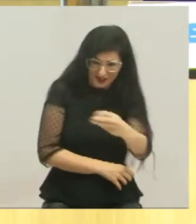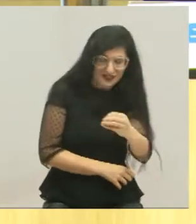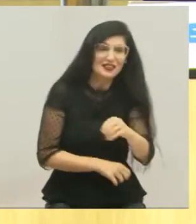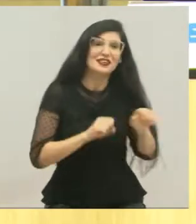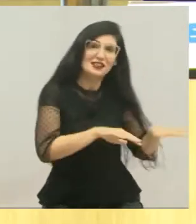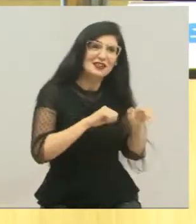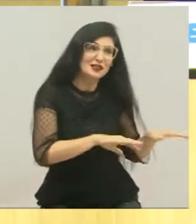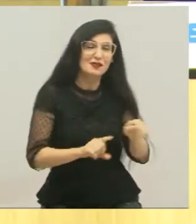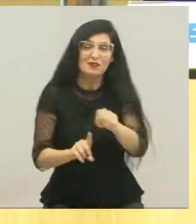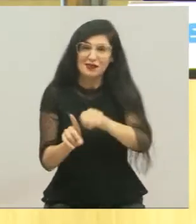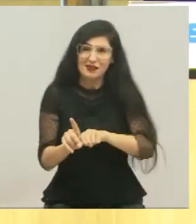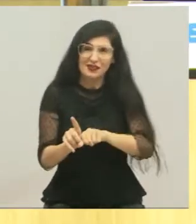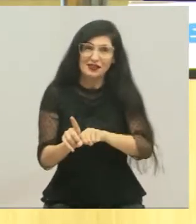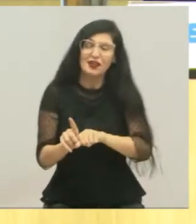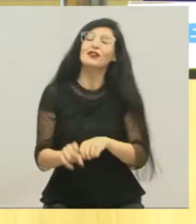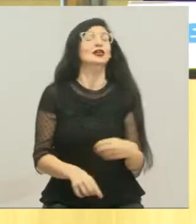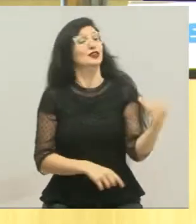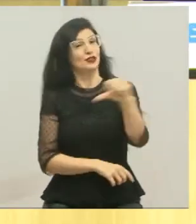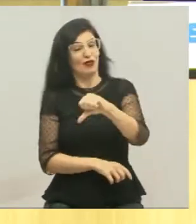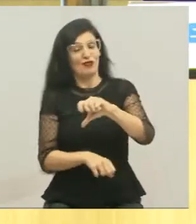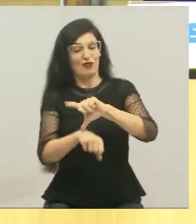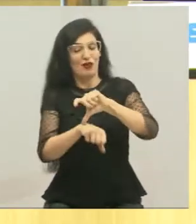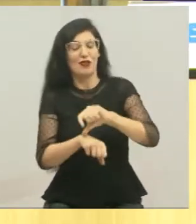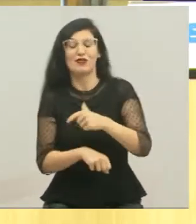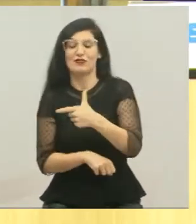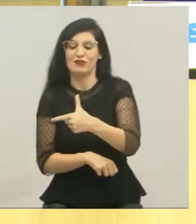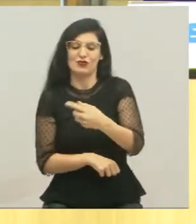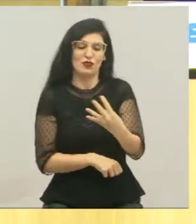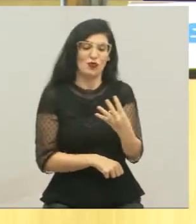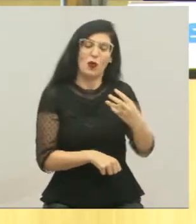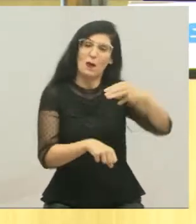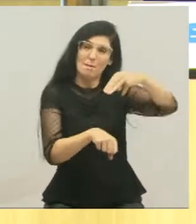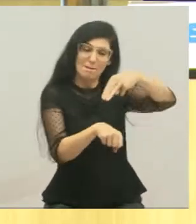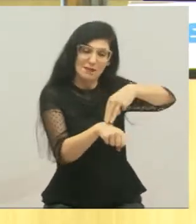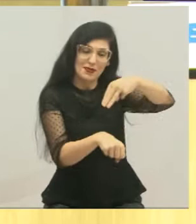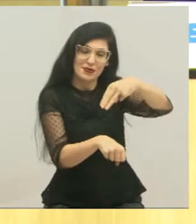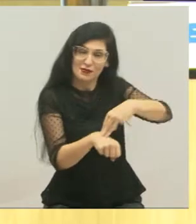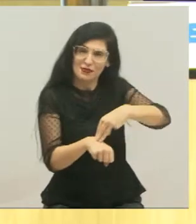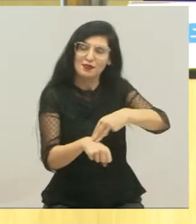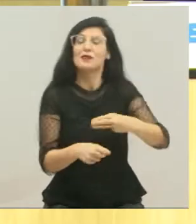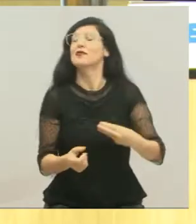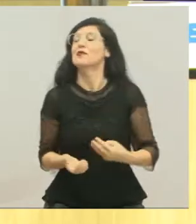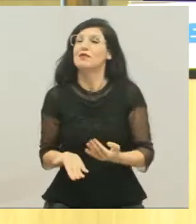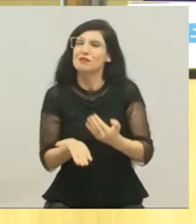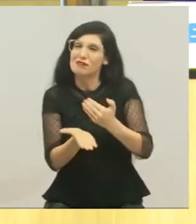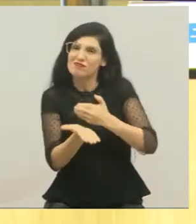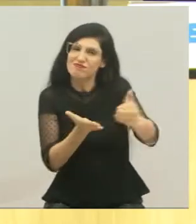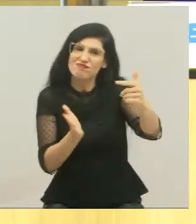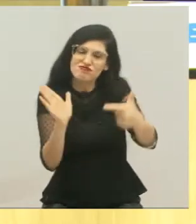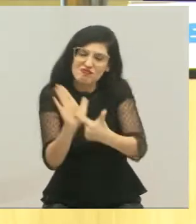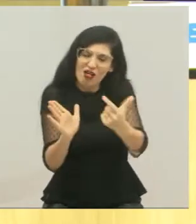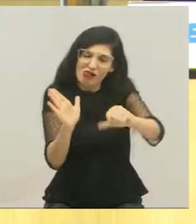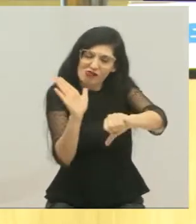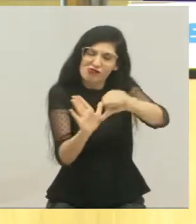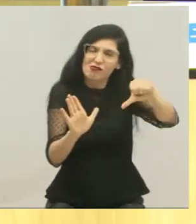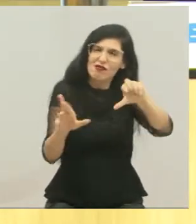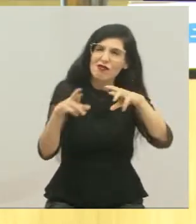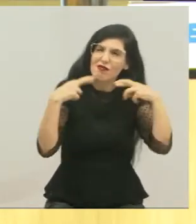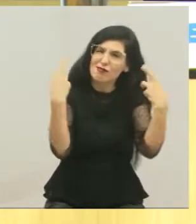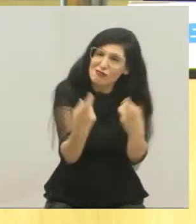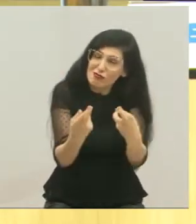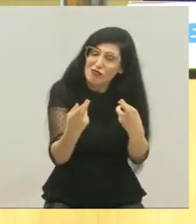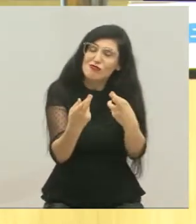de setembro, às 9 horas e 24 minutos, para darmos início à 29ª sessão ordinária do